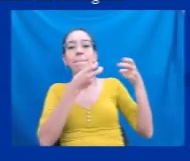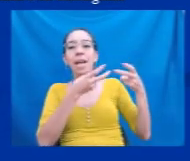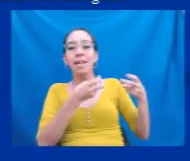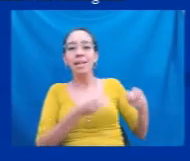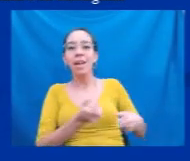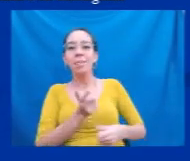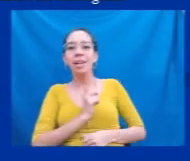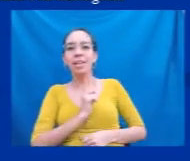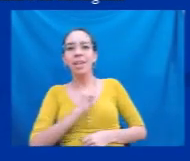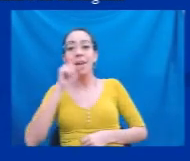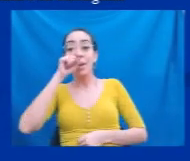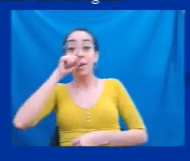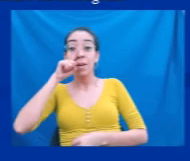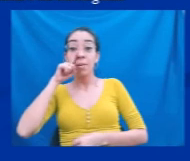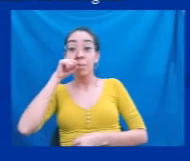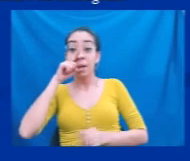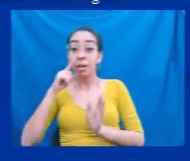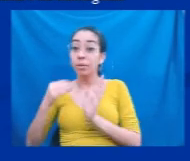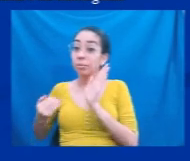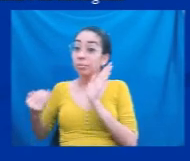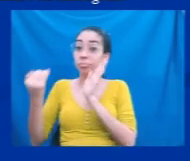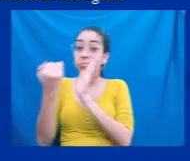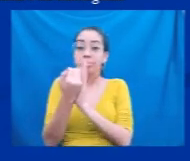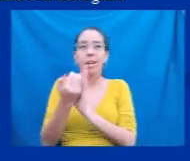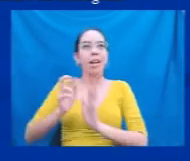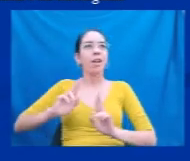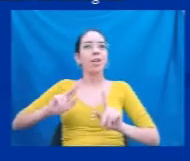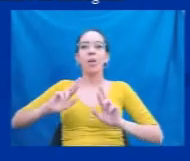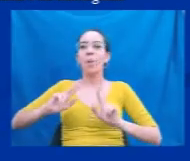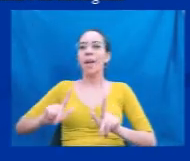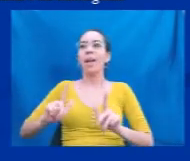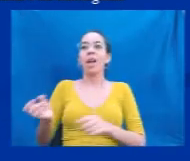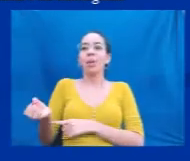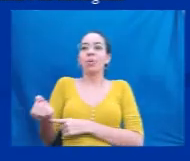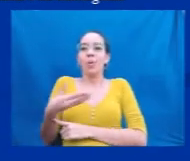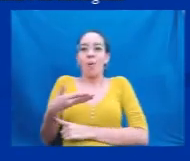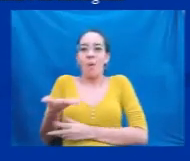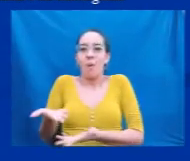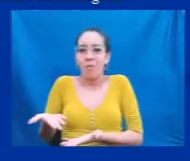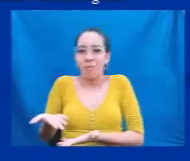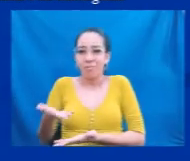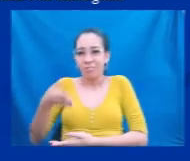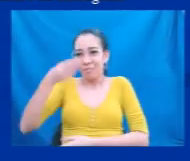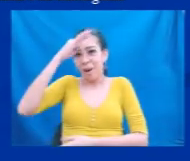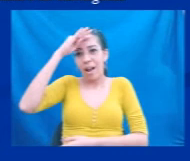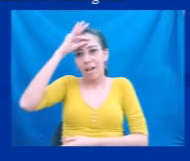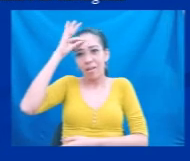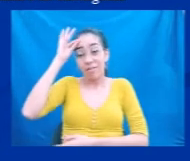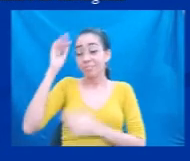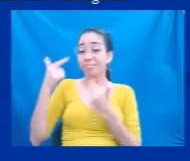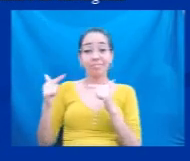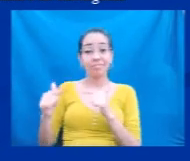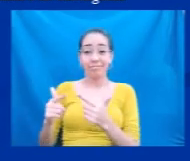desse produto. Não é algo, né, que seja de não conhecimento, né? Então, as pessoas têm que saber,